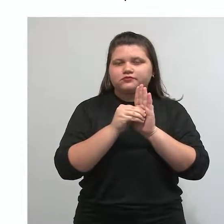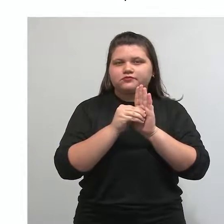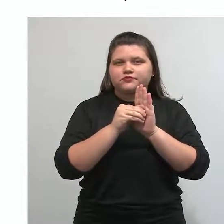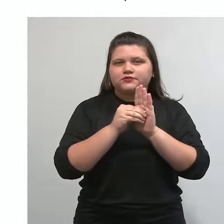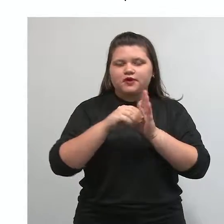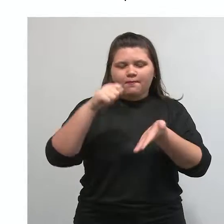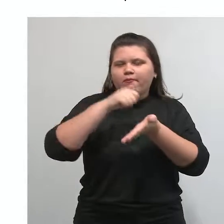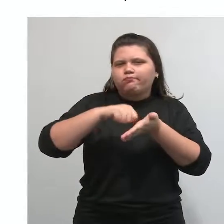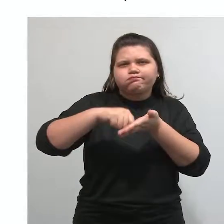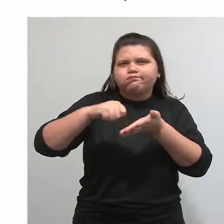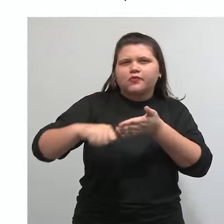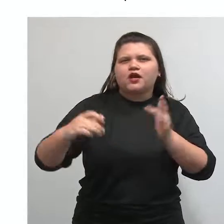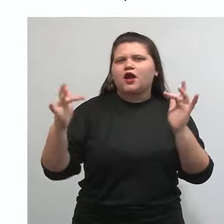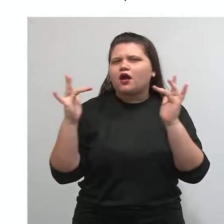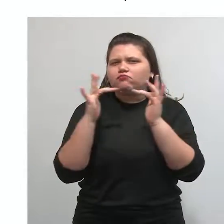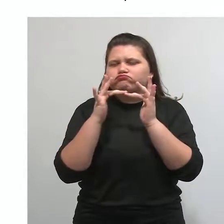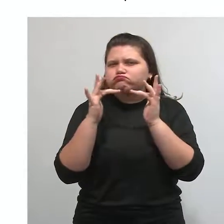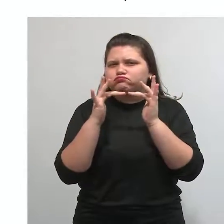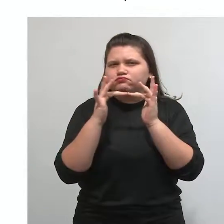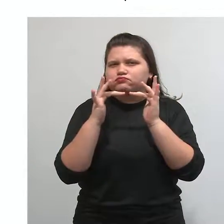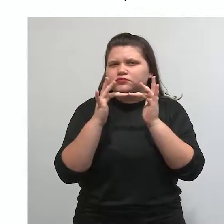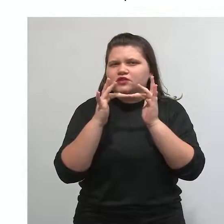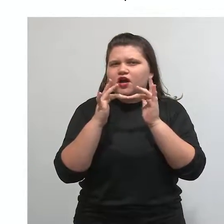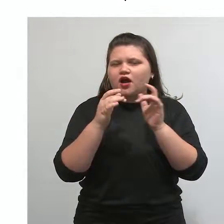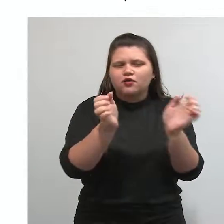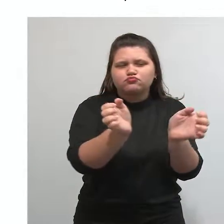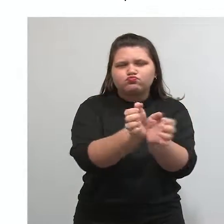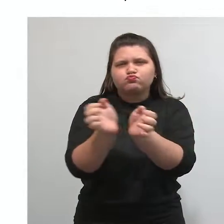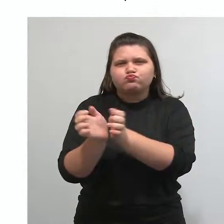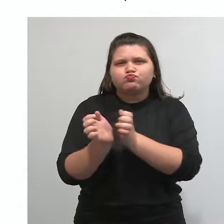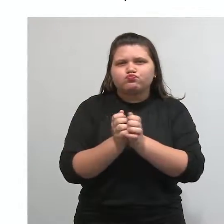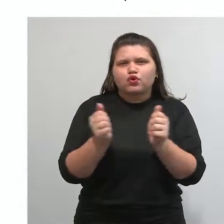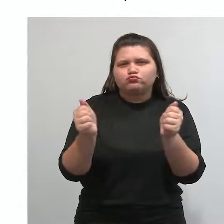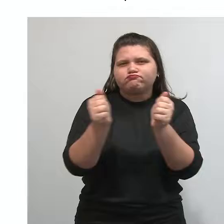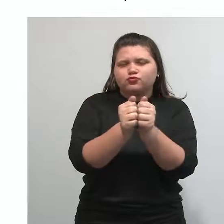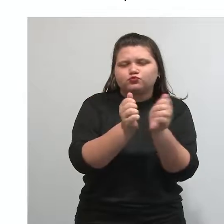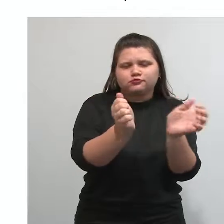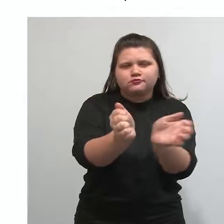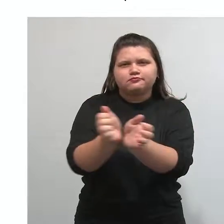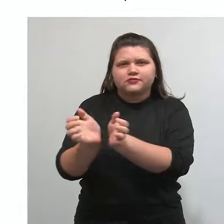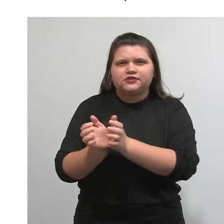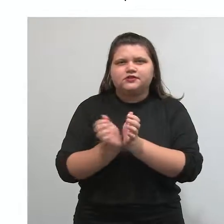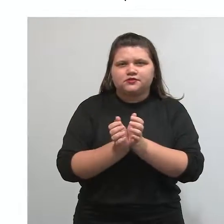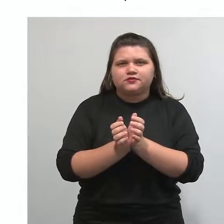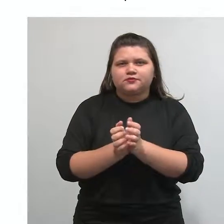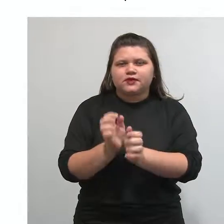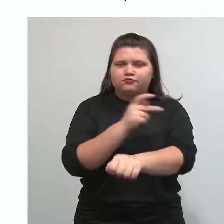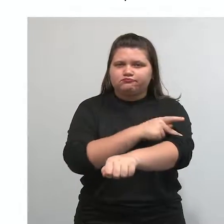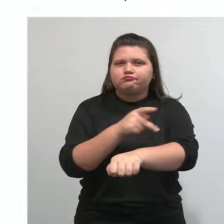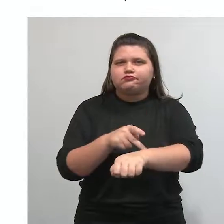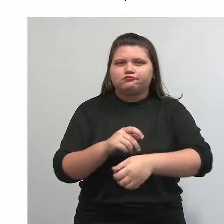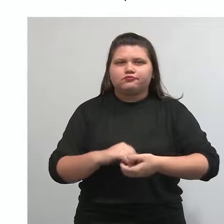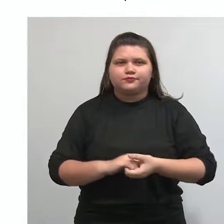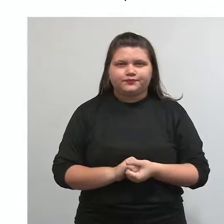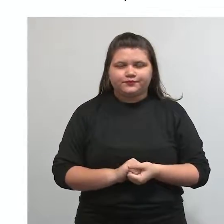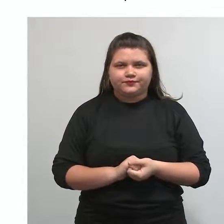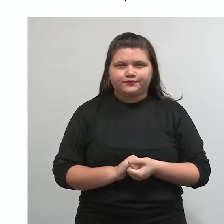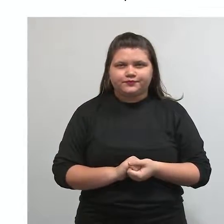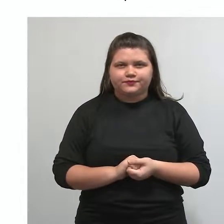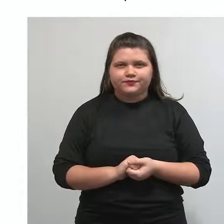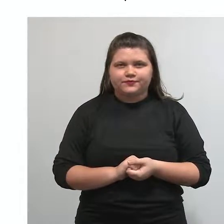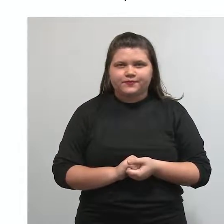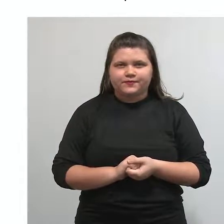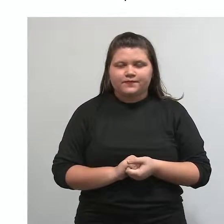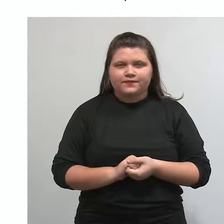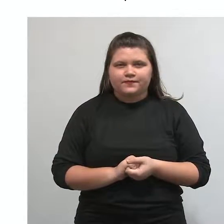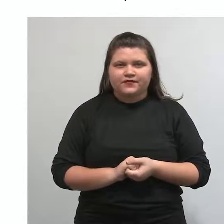você tenha contato com a sua equipe pedagógica e solicite para que eles te auxiliem nesse momento de